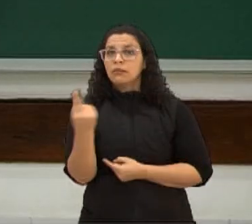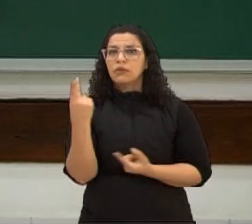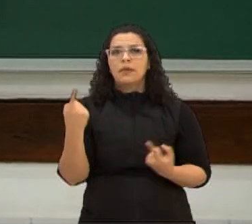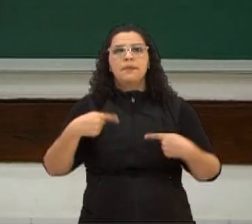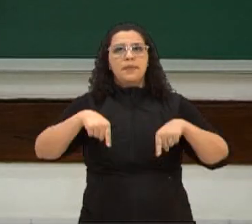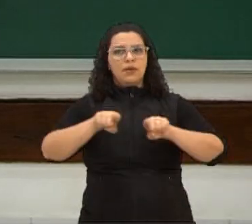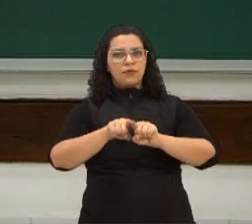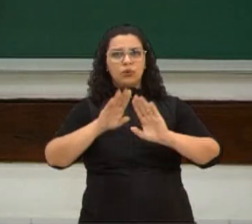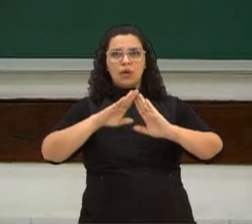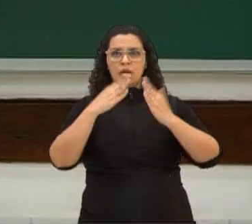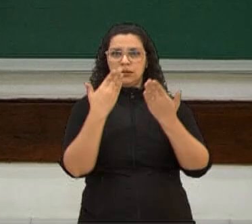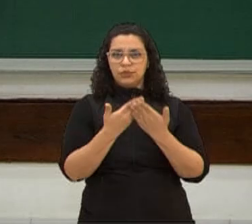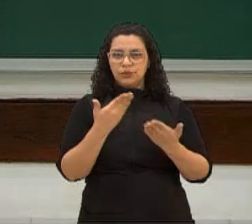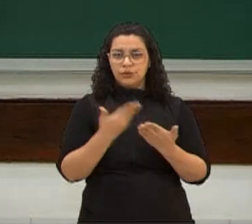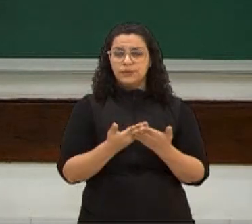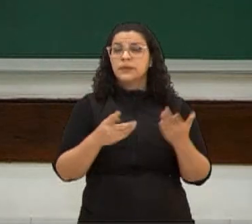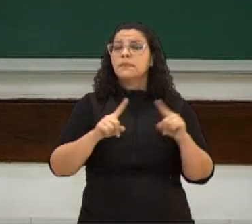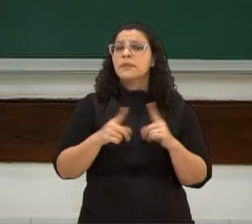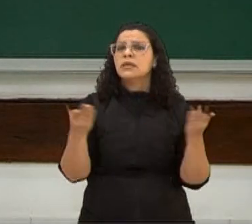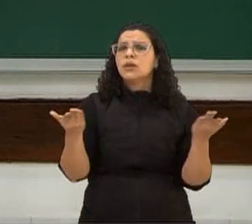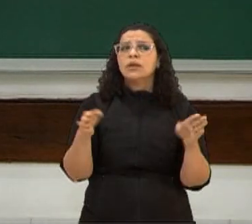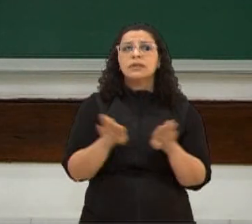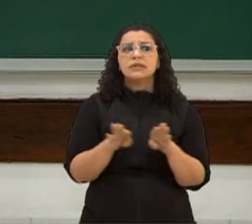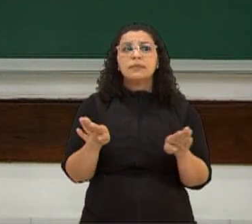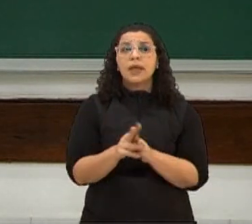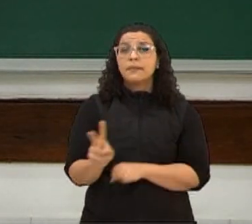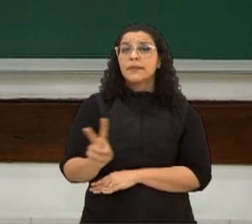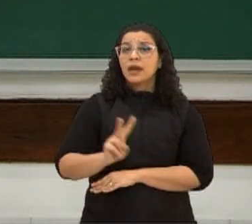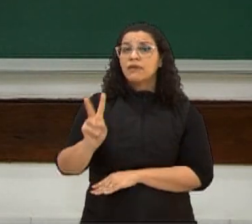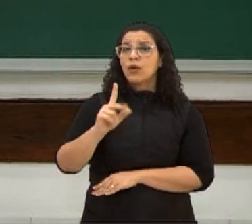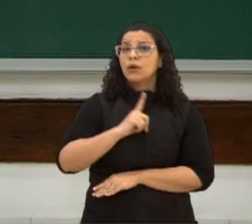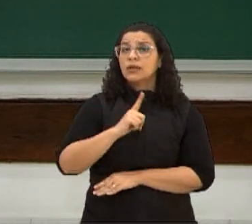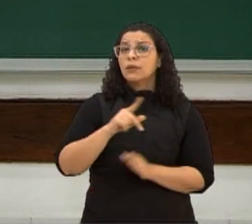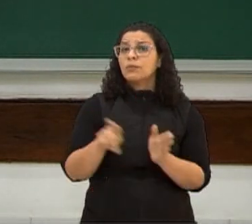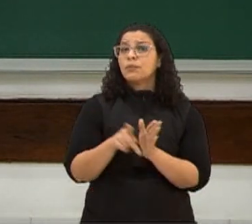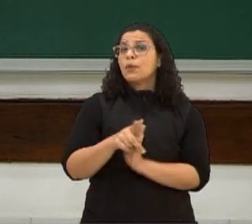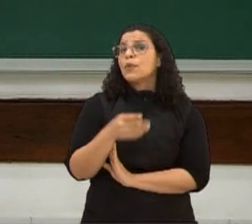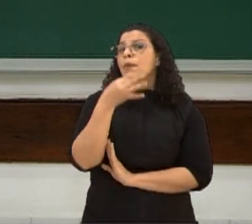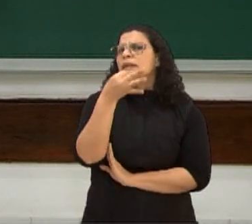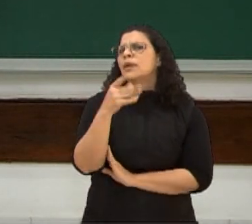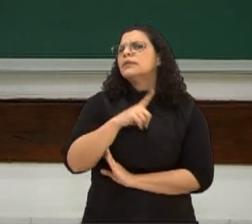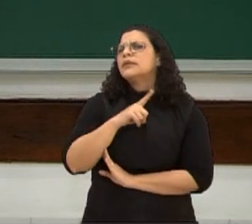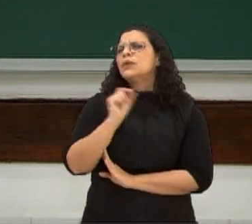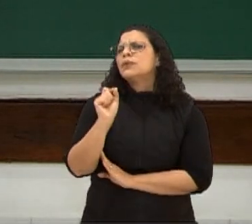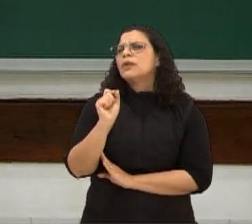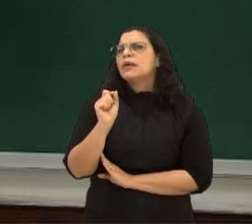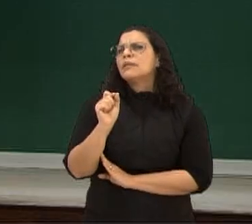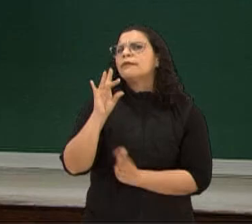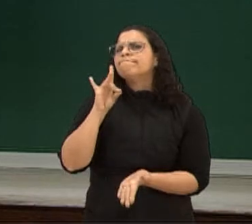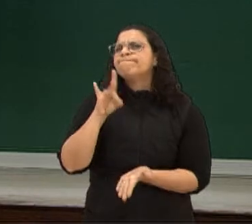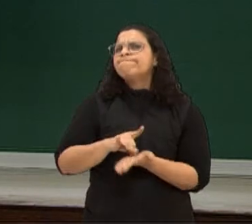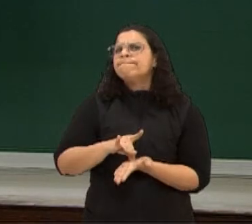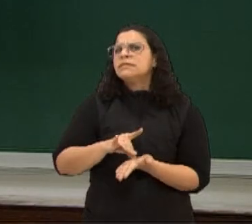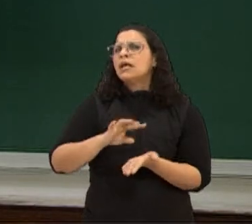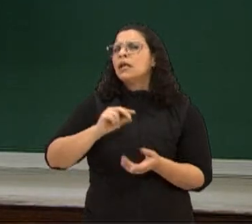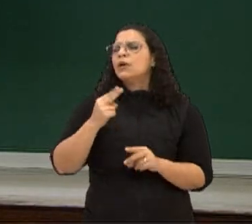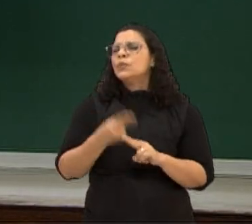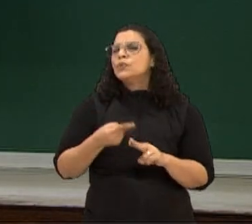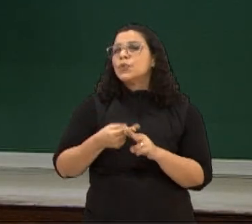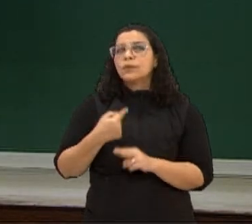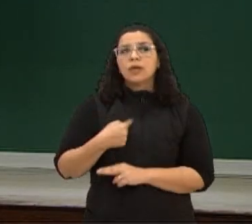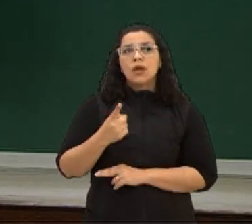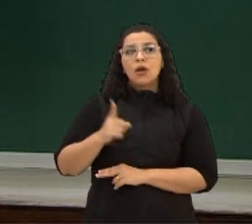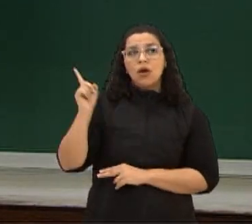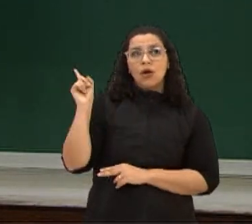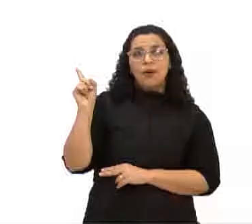às aulas, ok? Agora, para validar esses argumentos, o que foi que ela utilizou? Olha o